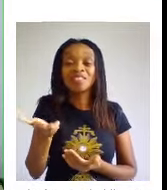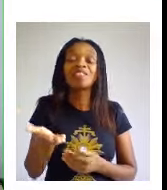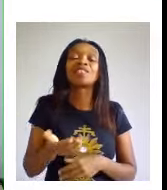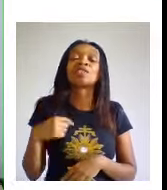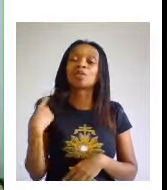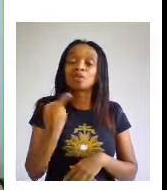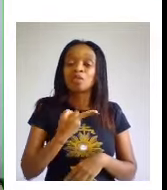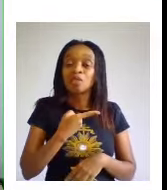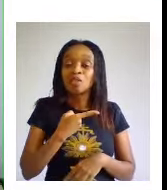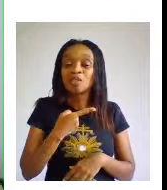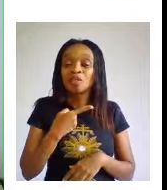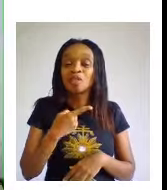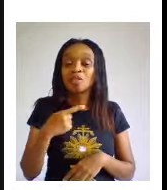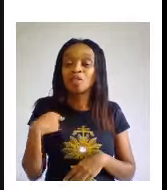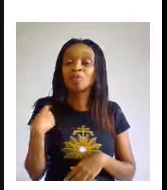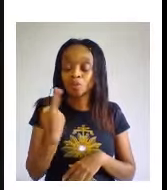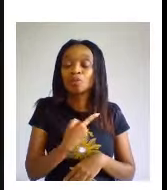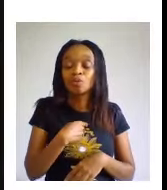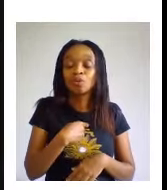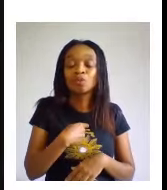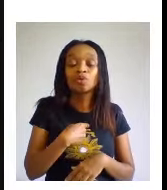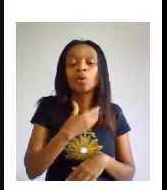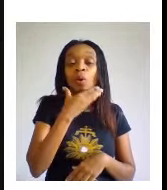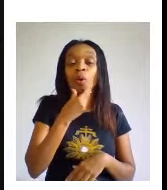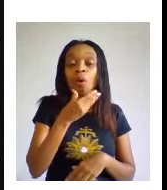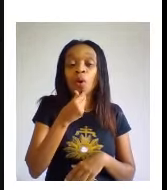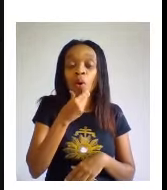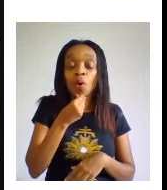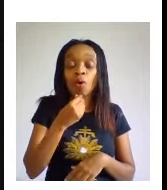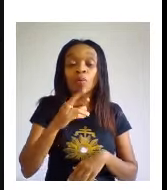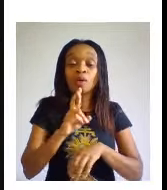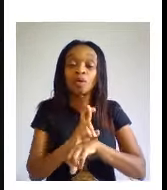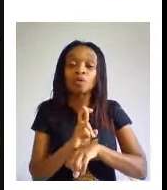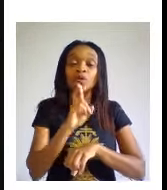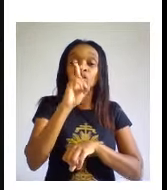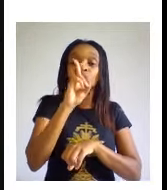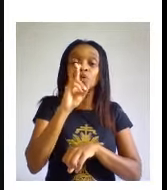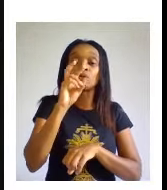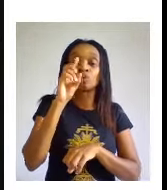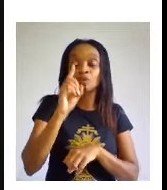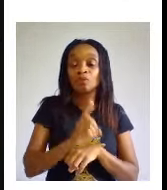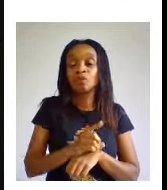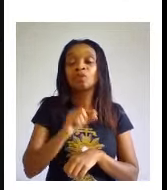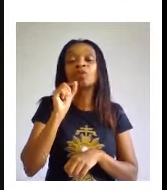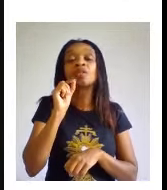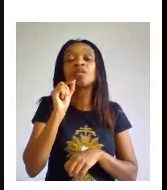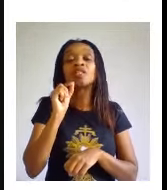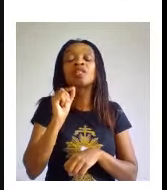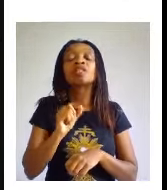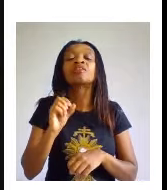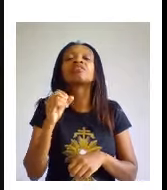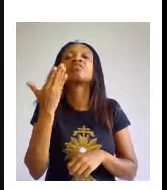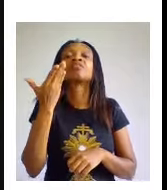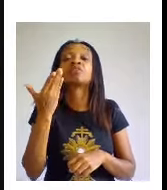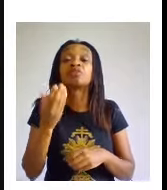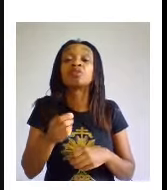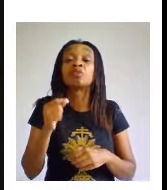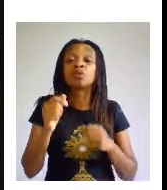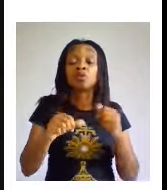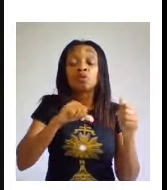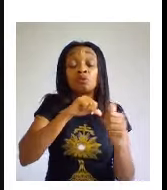nosso palestrante de hoje, que vai explicar para a gente o que está acontecendo com a nossa casa comum, o que é esse desequilíbrio e o que nos